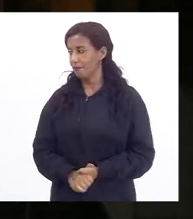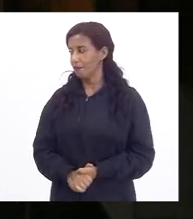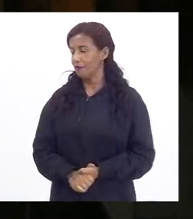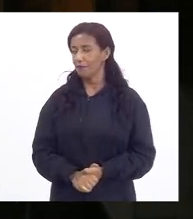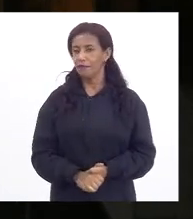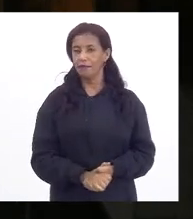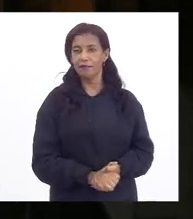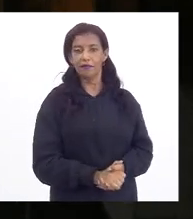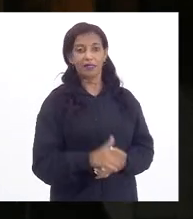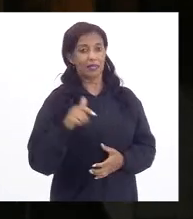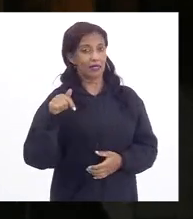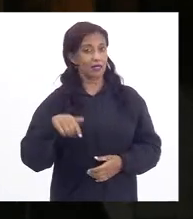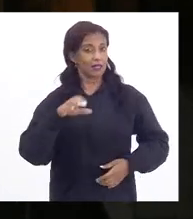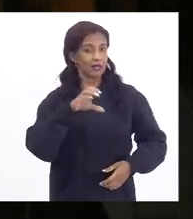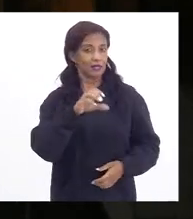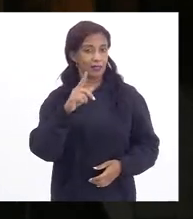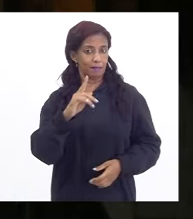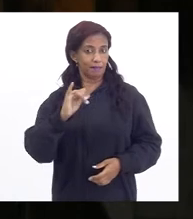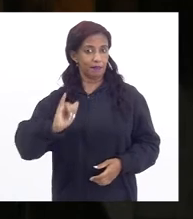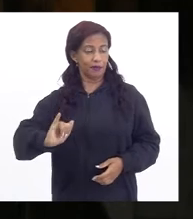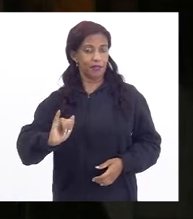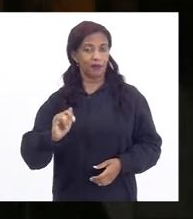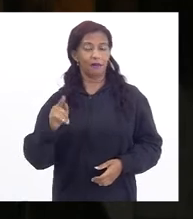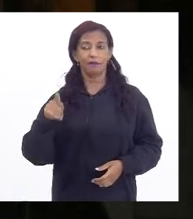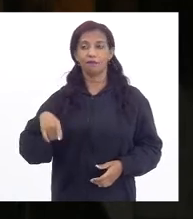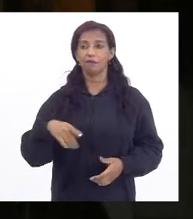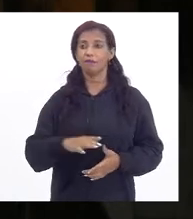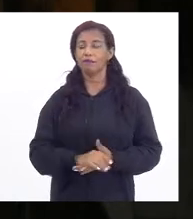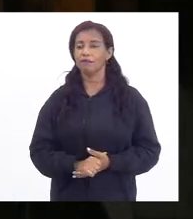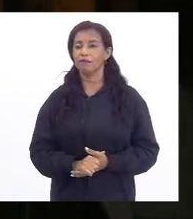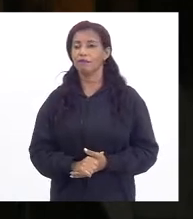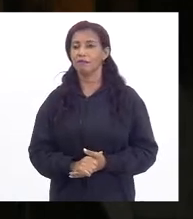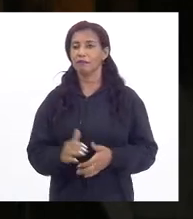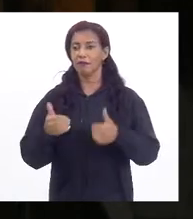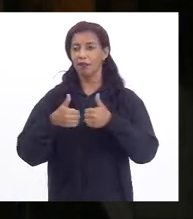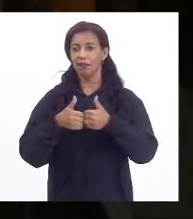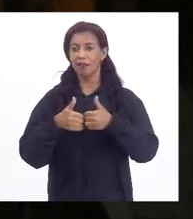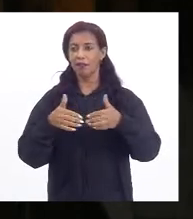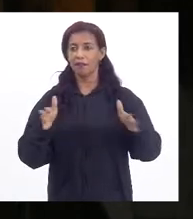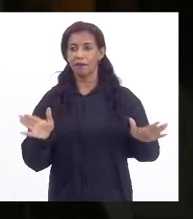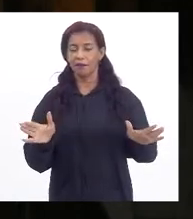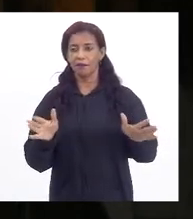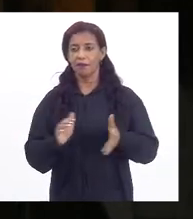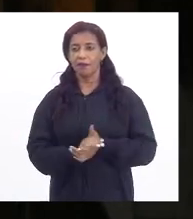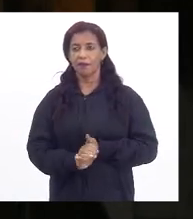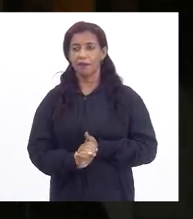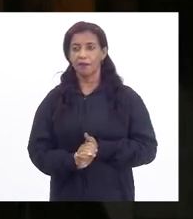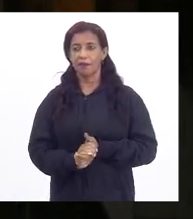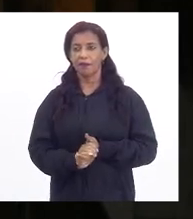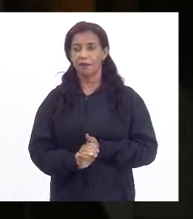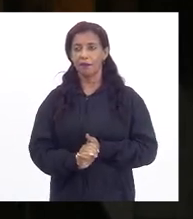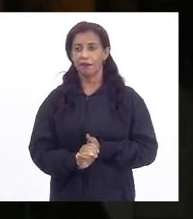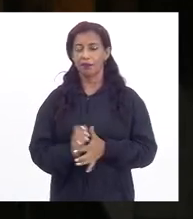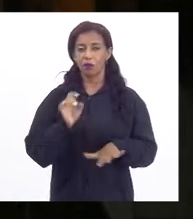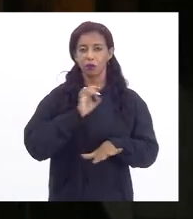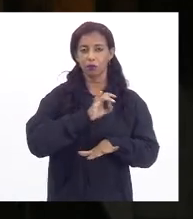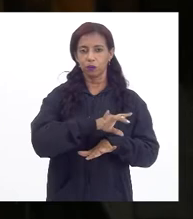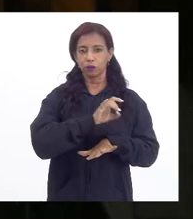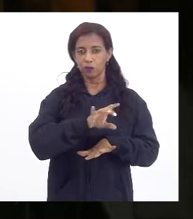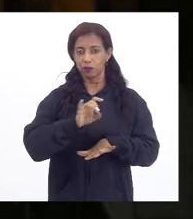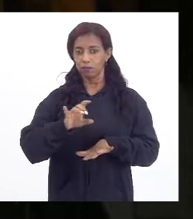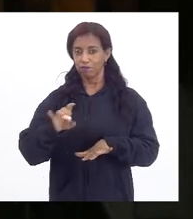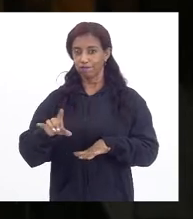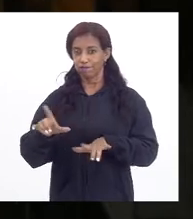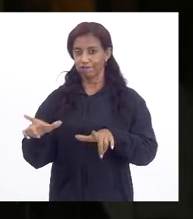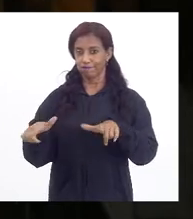E esta CPI, ela abriu uma caixa de Pandora, uma